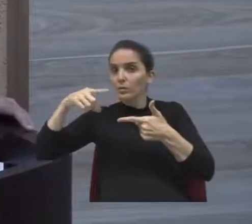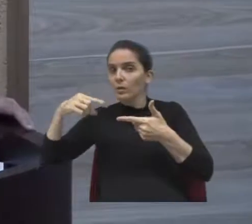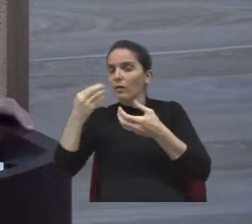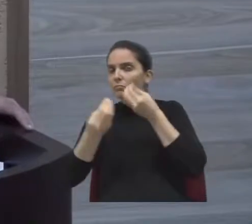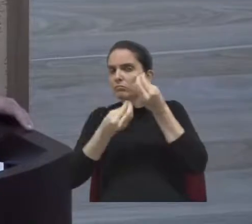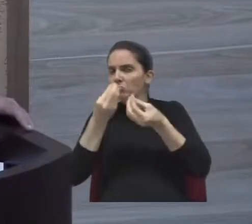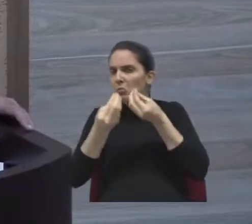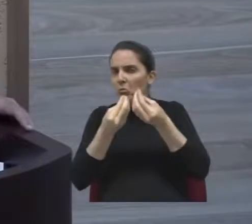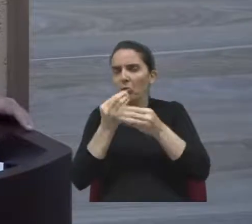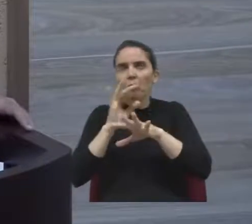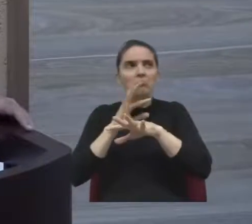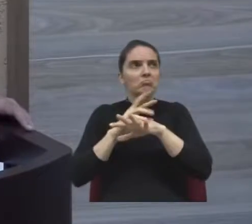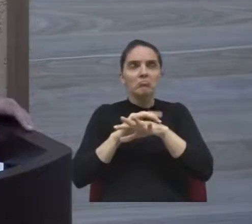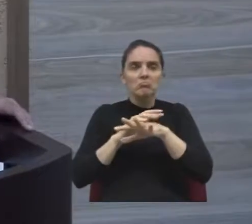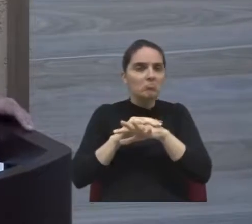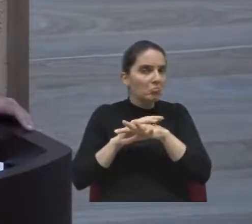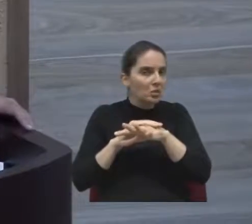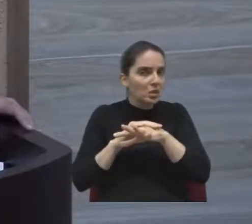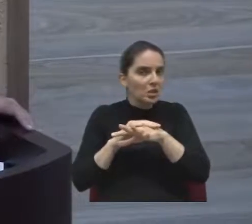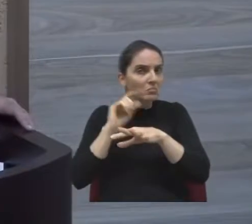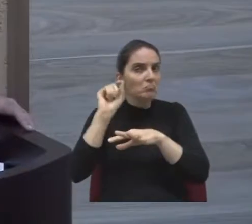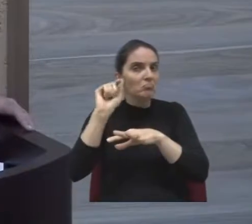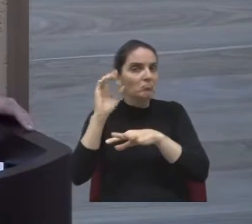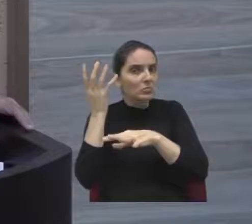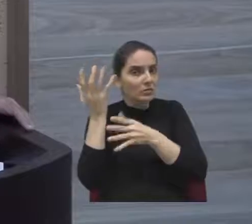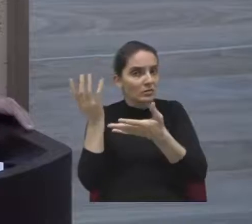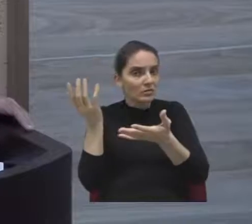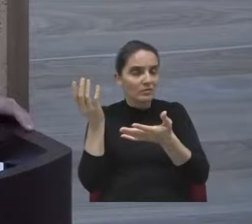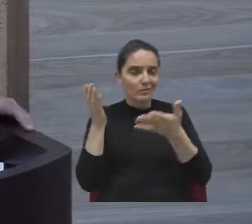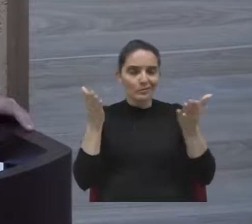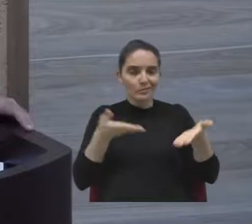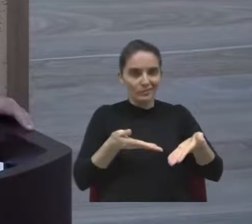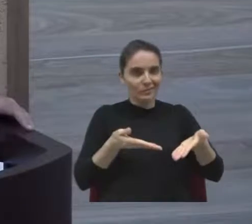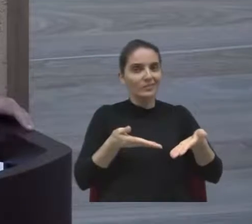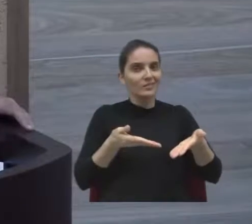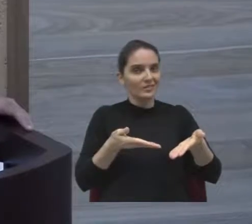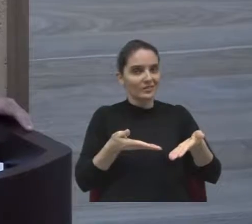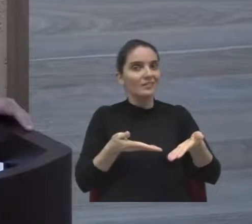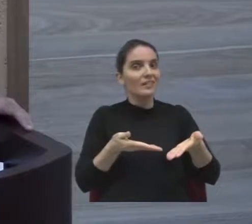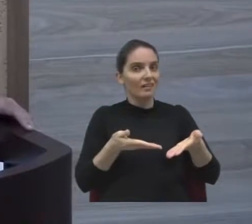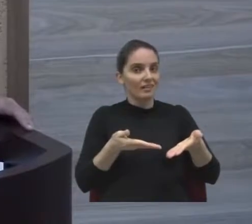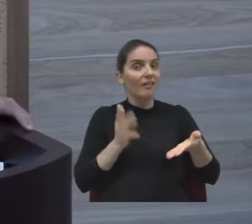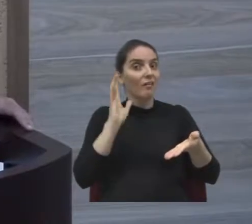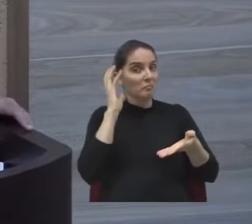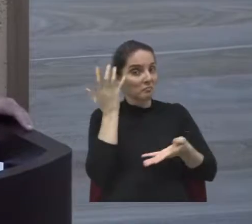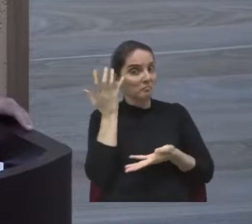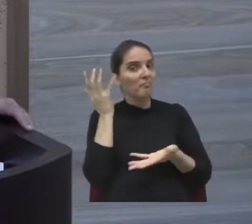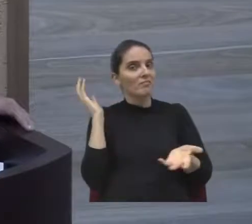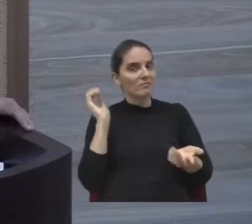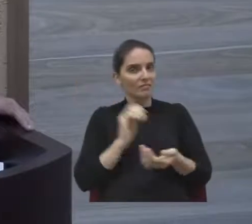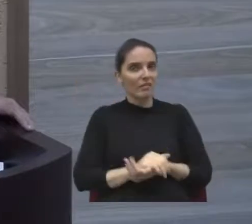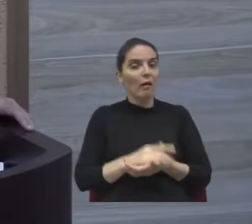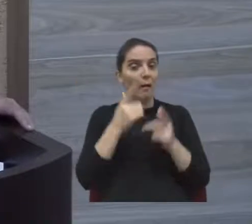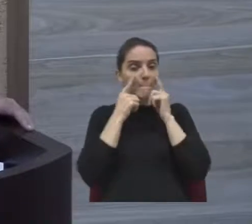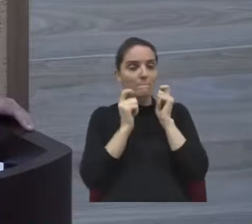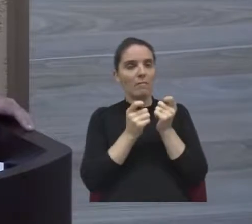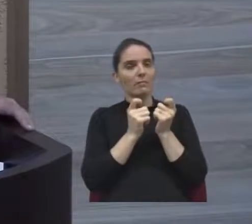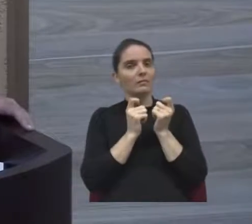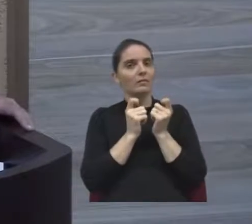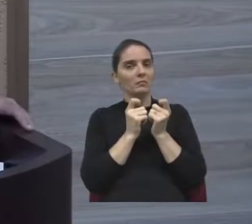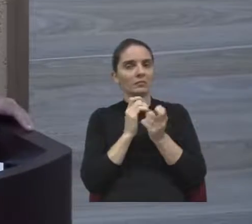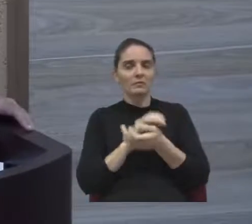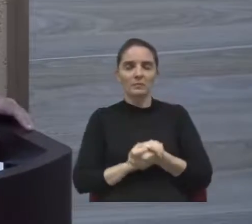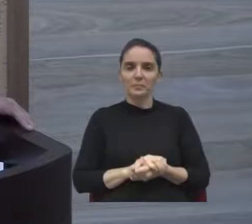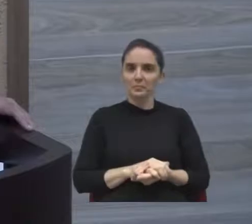quais seriam as prevalências, e hoje realmente isso tem se observado. E segundo